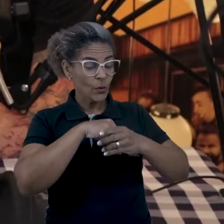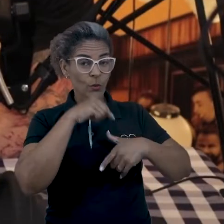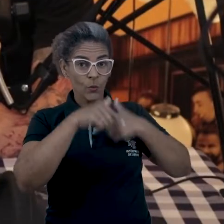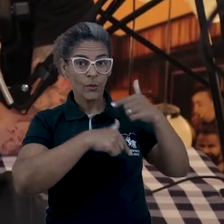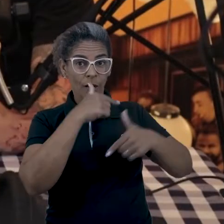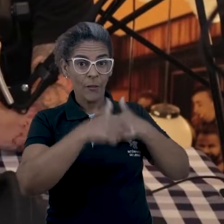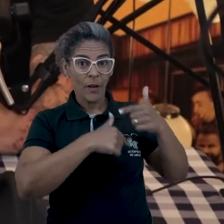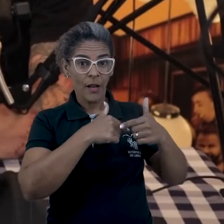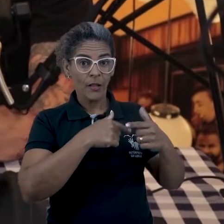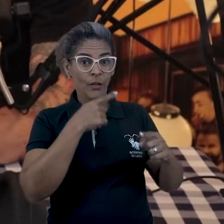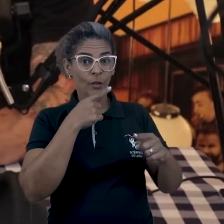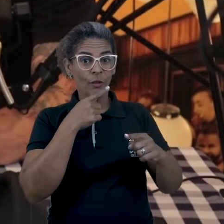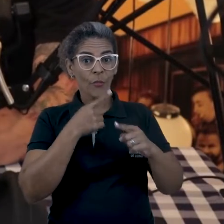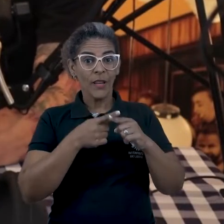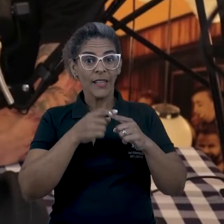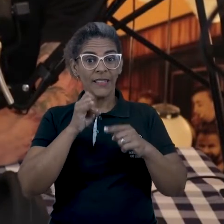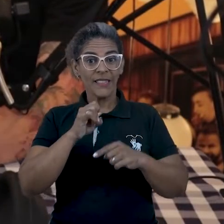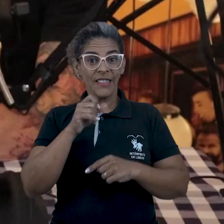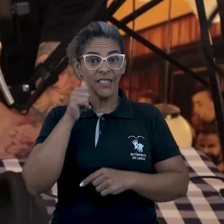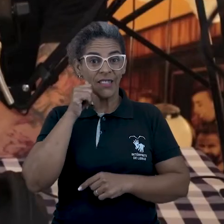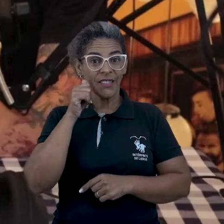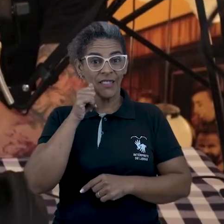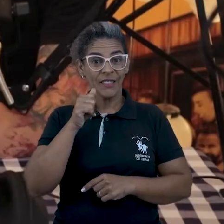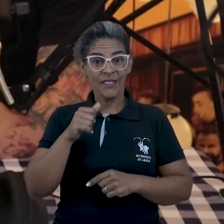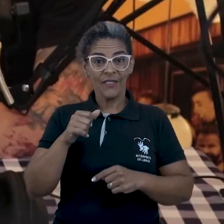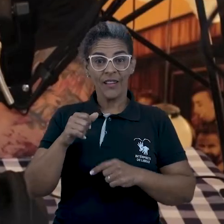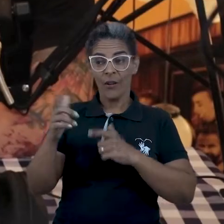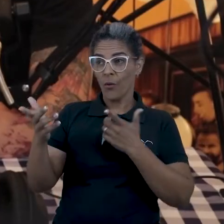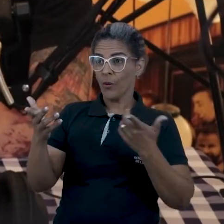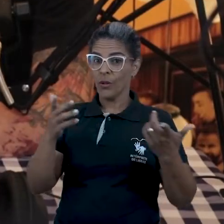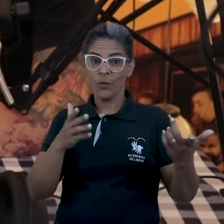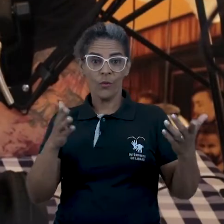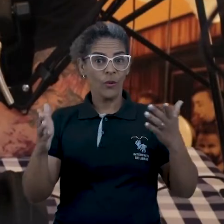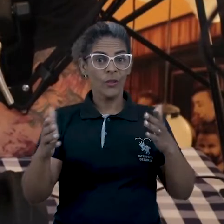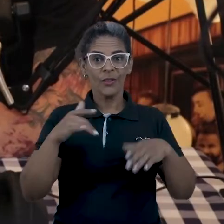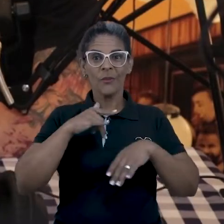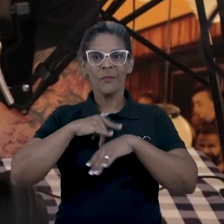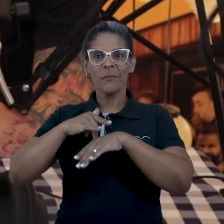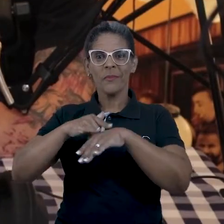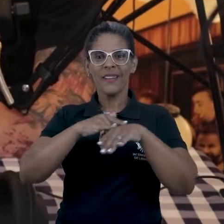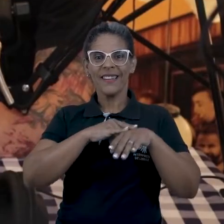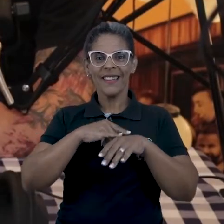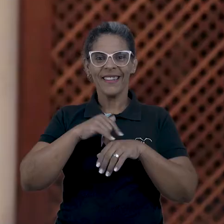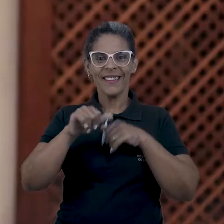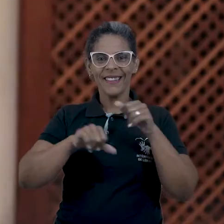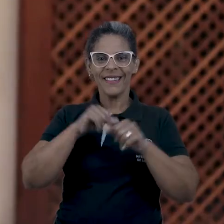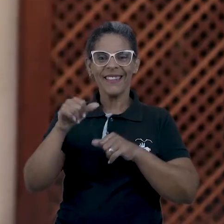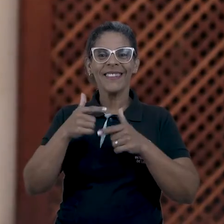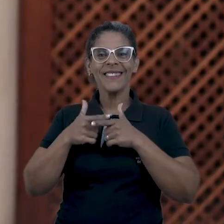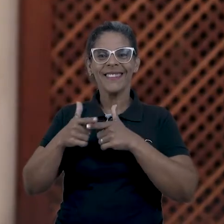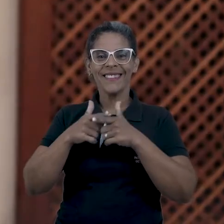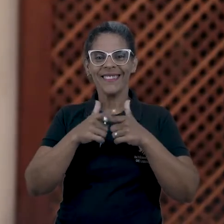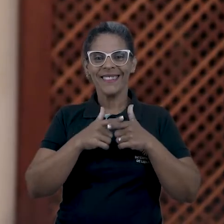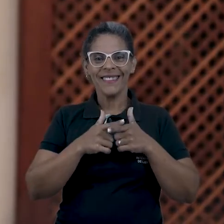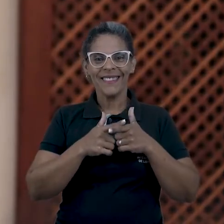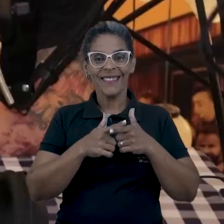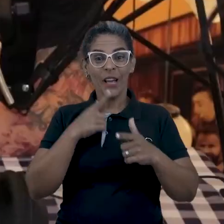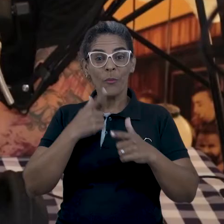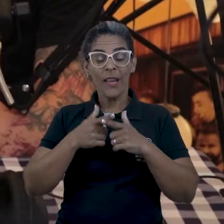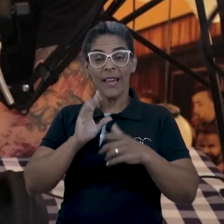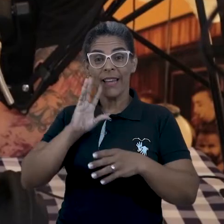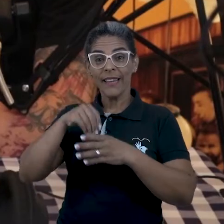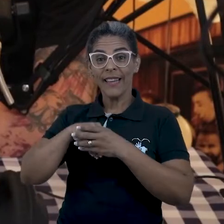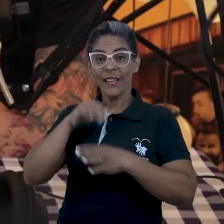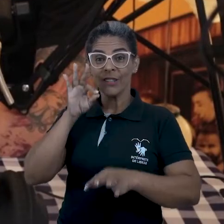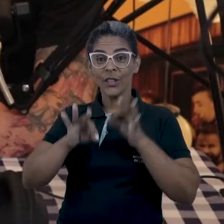de trabalho porque se tiver uma treta de banheiro já é uma coisa que está superada e depois que você falar sobre slimes não eu vi você do ponto de vista jurídico